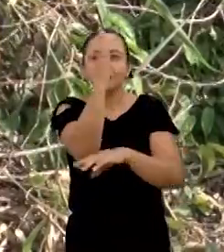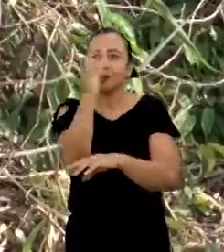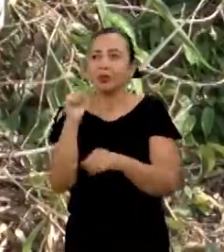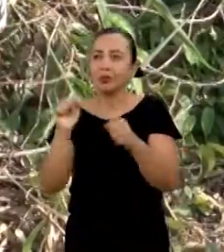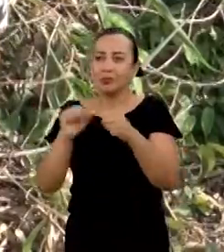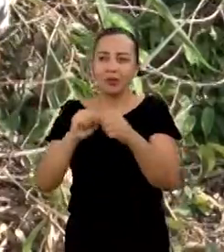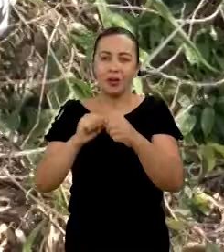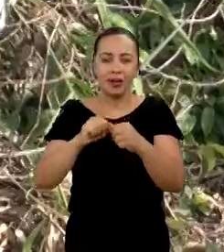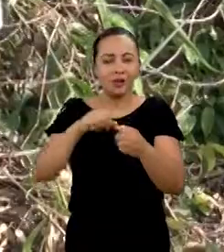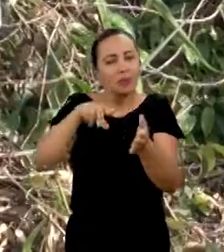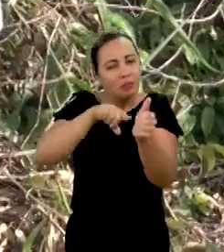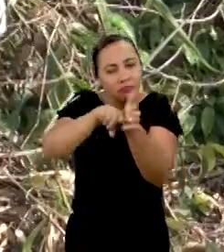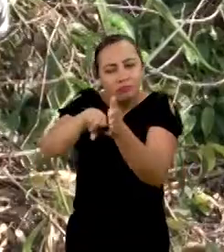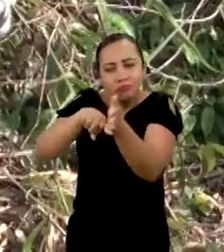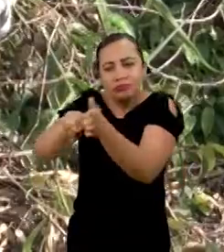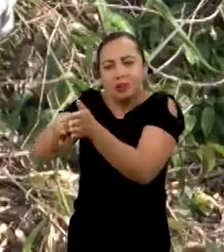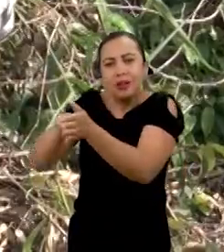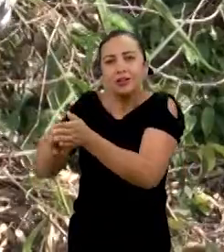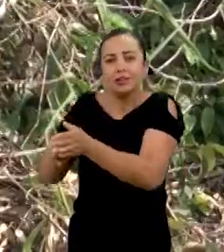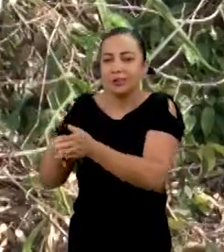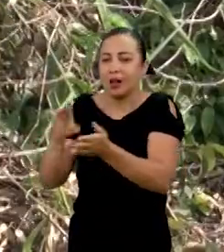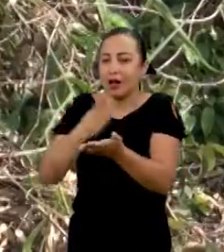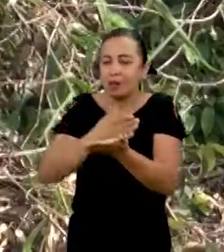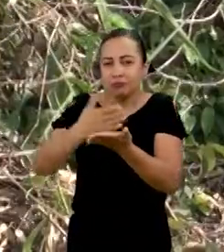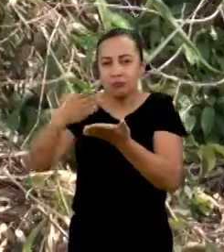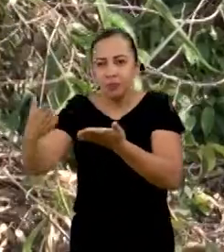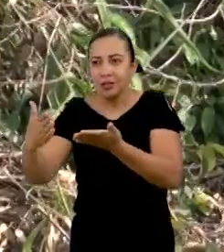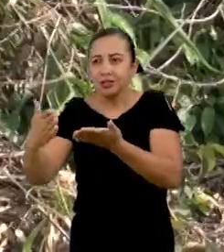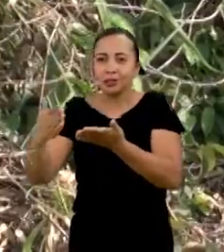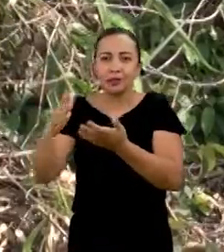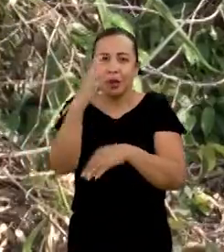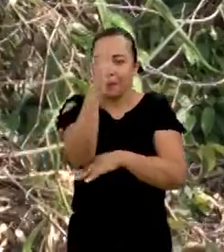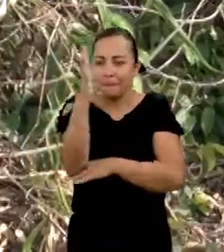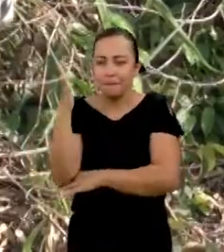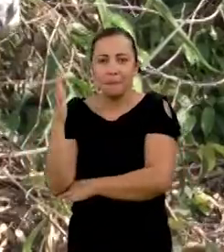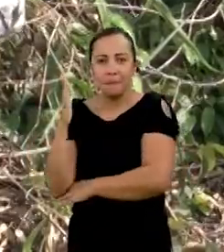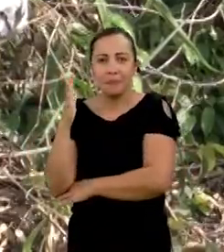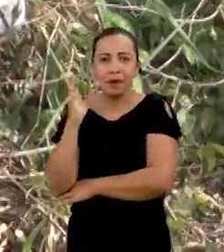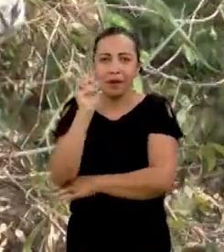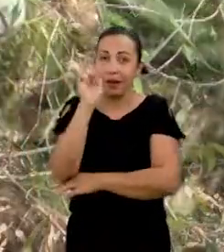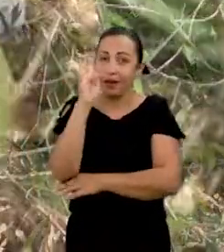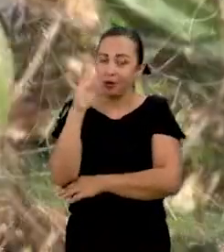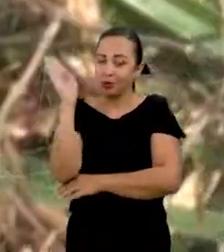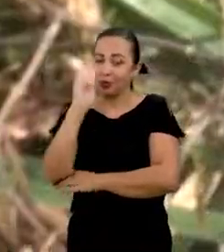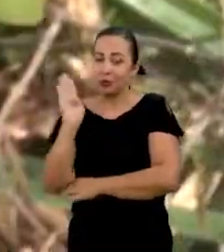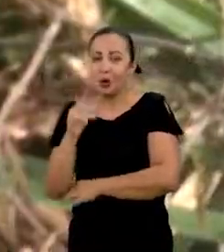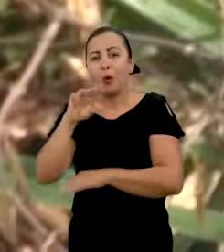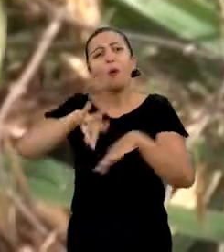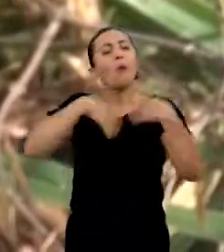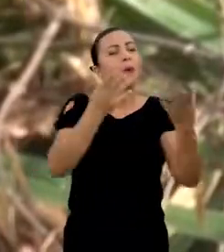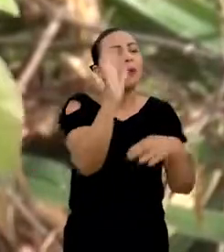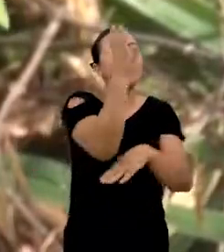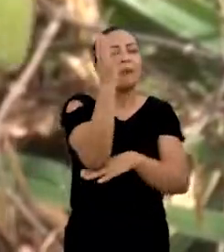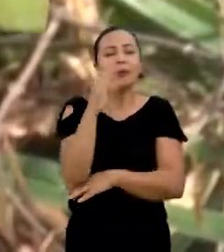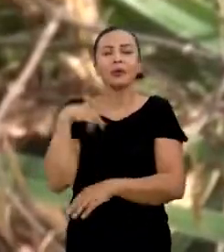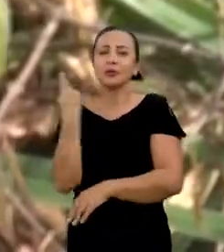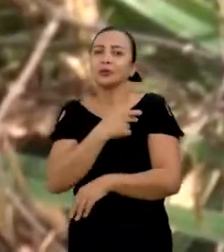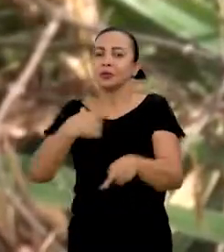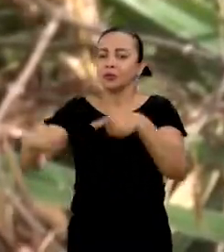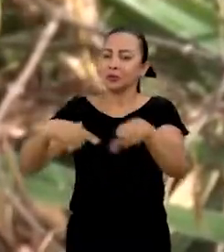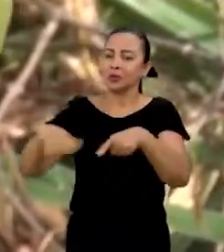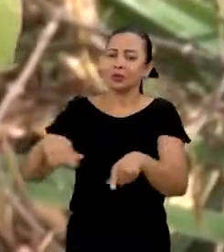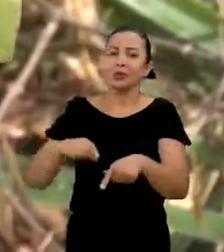fez um levantamento a partir de levantamentos etnobotânicos para escolher qual planta ou quais plantas a gente ia